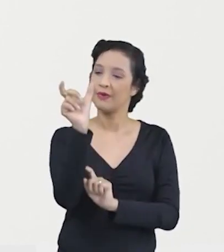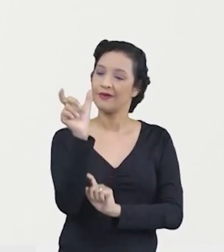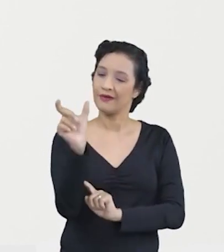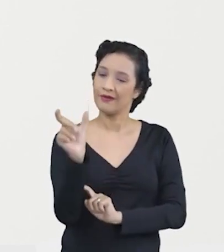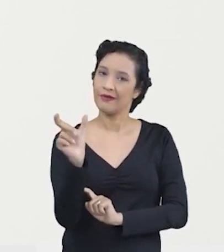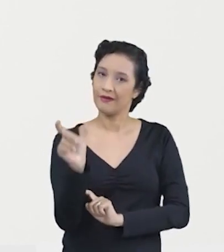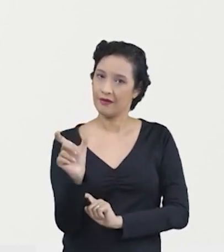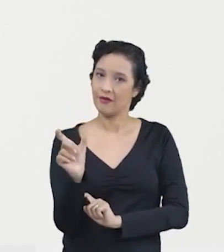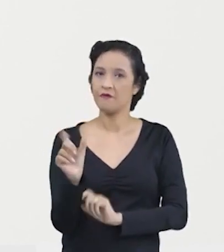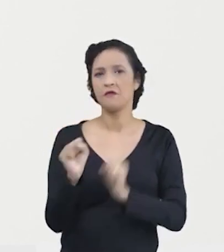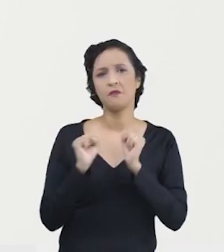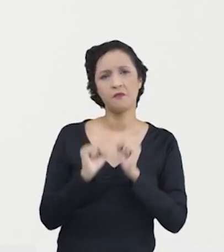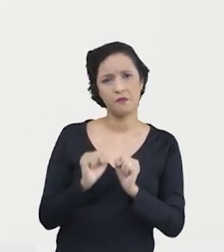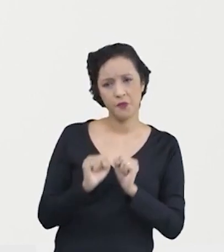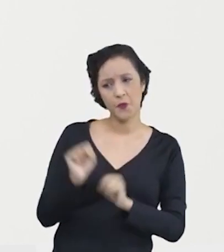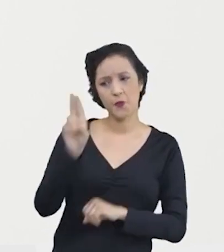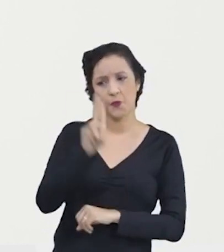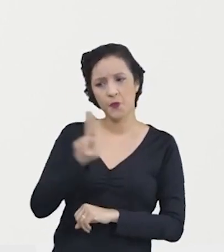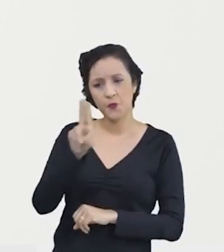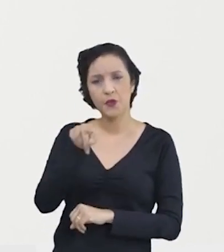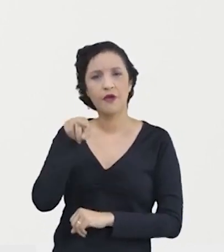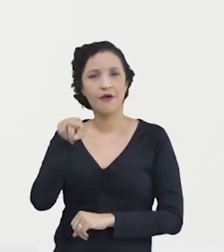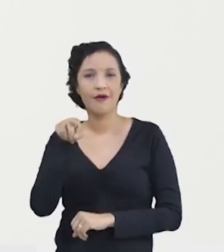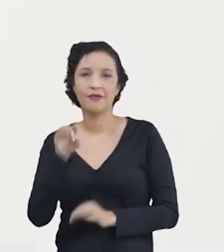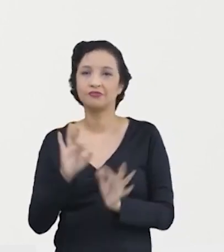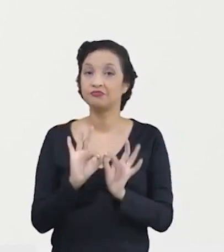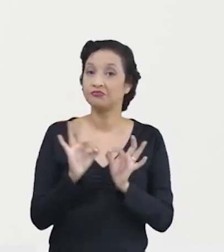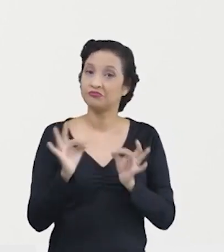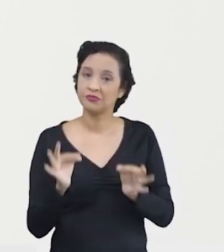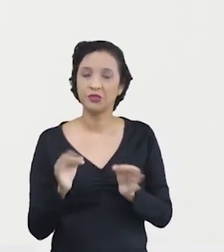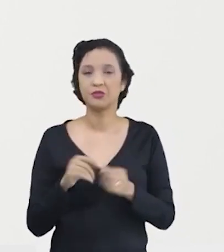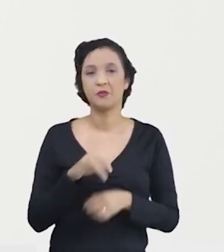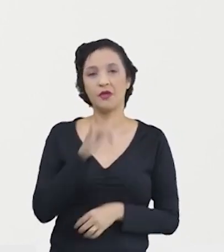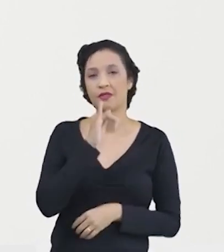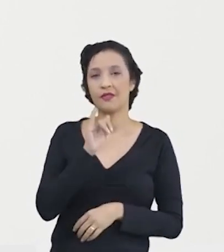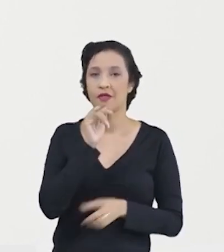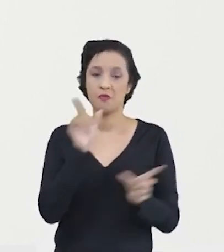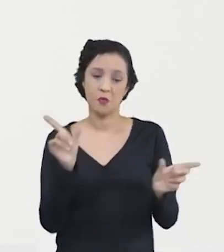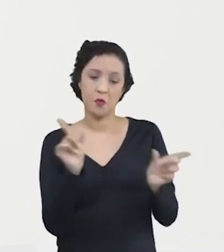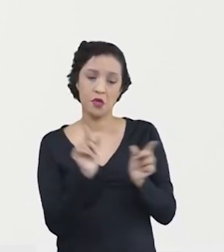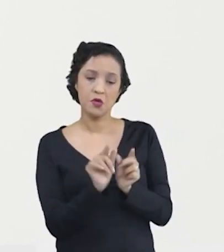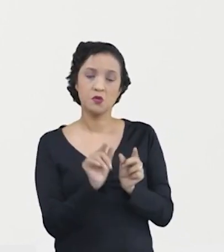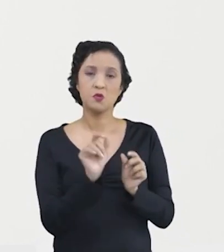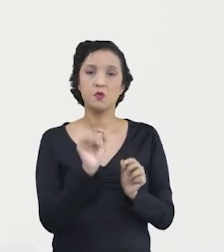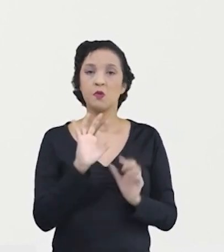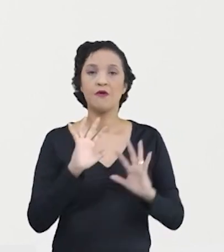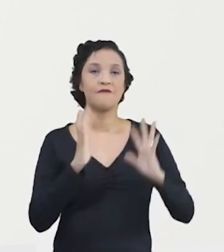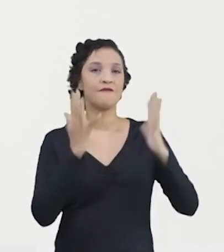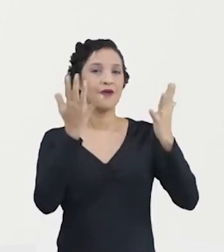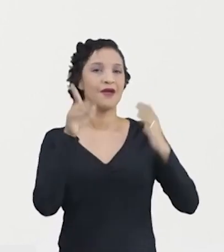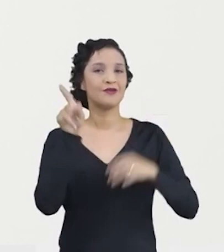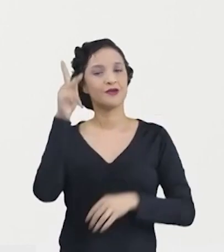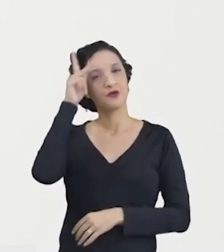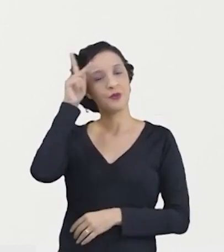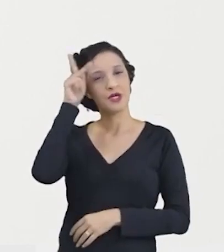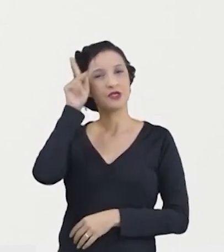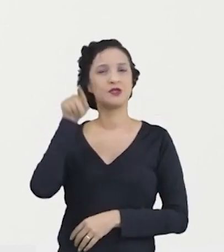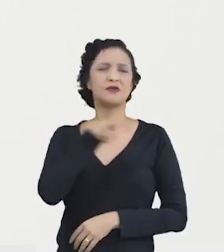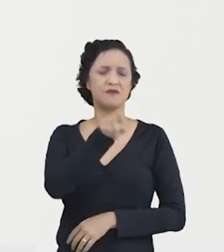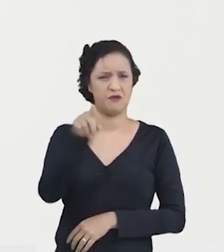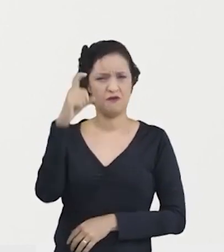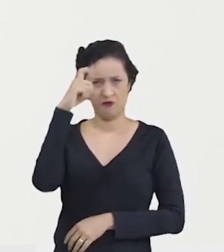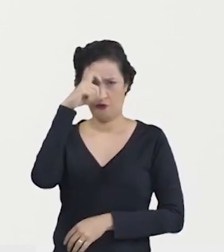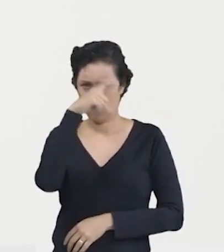sentido usual, um pouco do que é o Festival Folclórico de Parintins. Teve alguma dificuldade